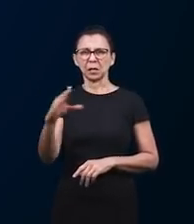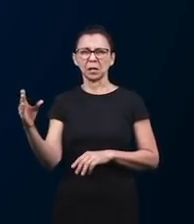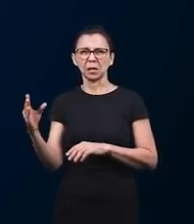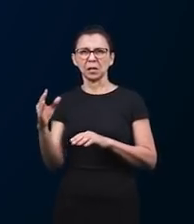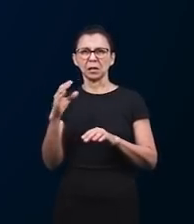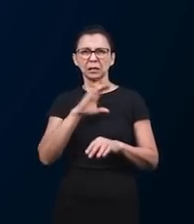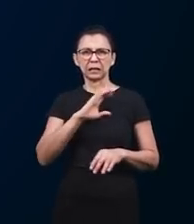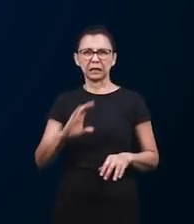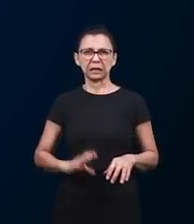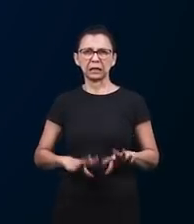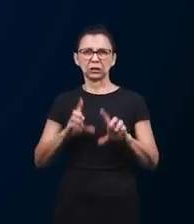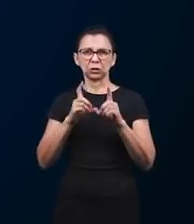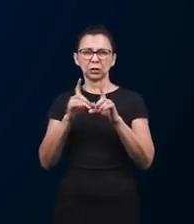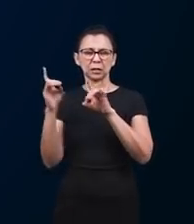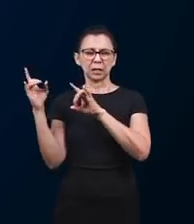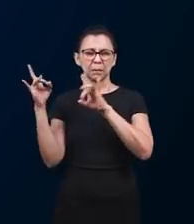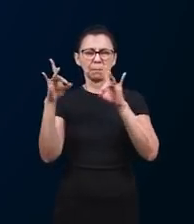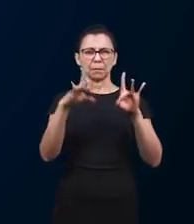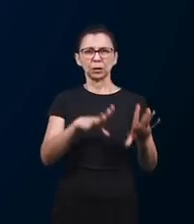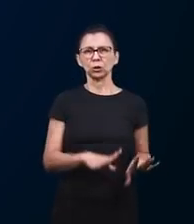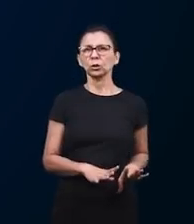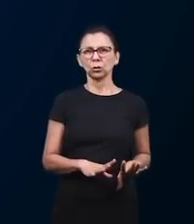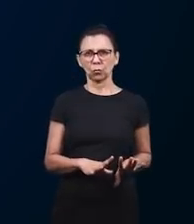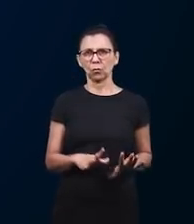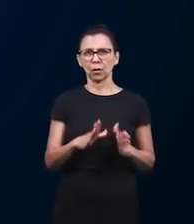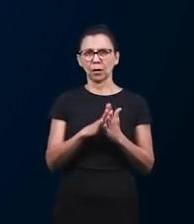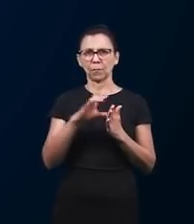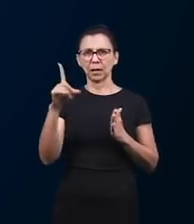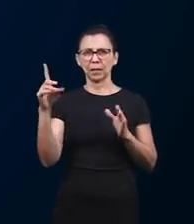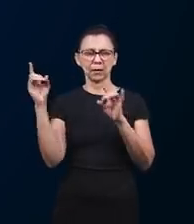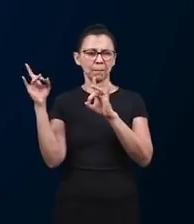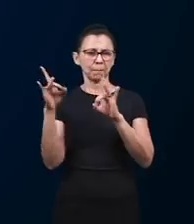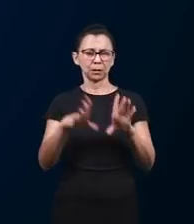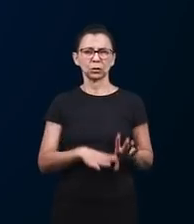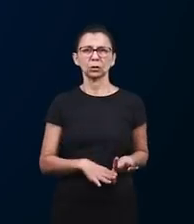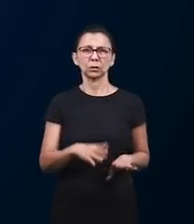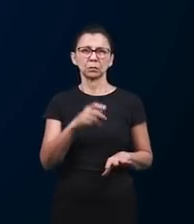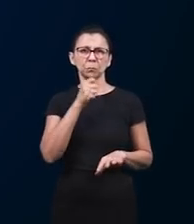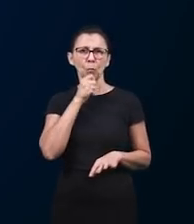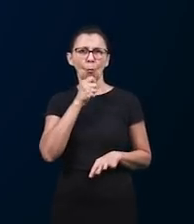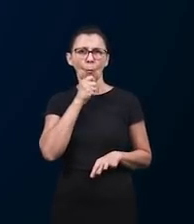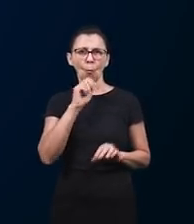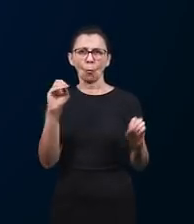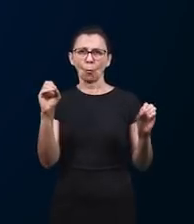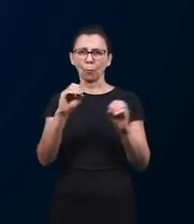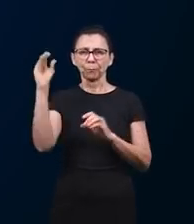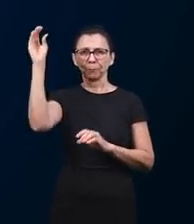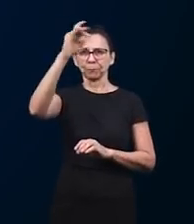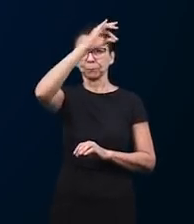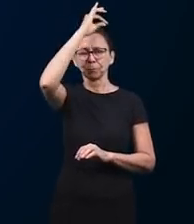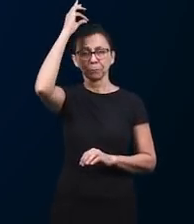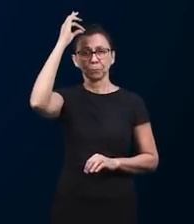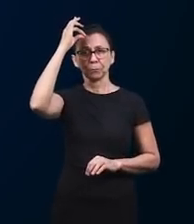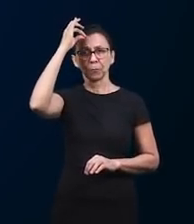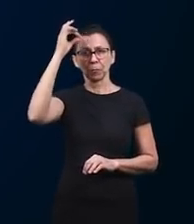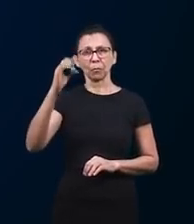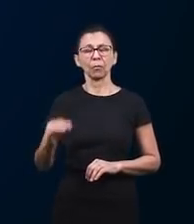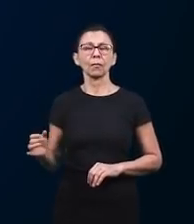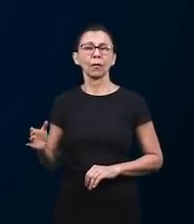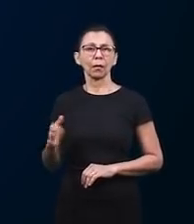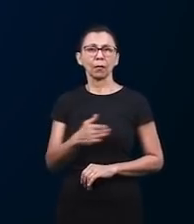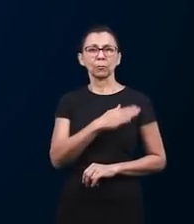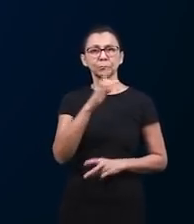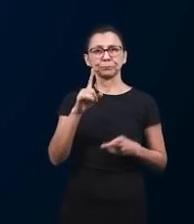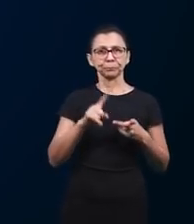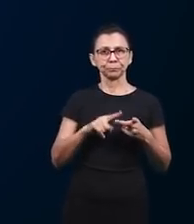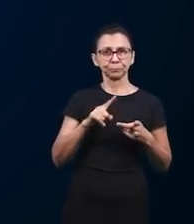a palavra, e, portanto, ela não tinha mais o Espírito Santo, que é quem dá vida para a igreja. E a segunda situação profética seria